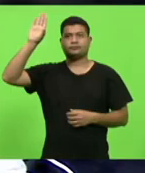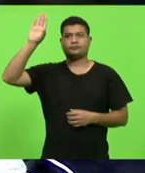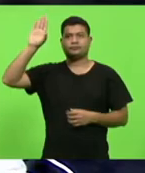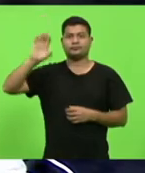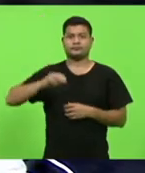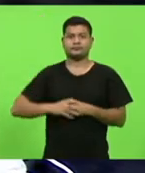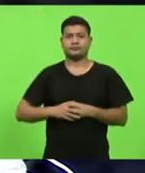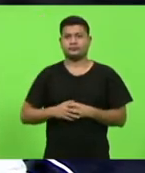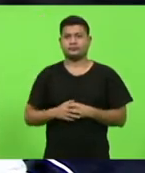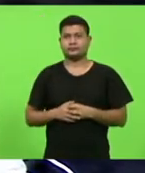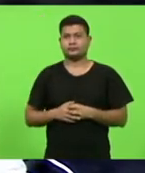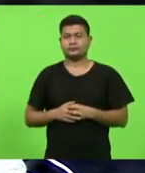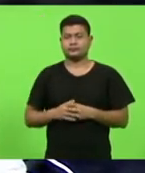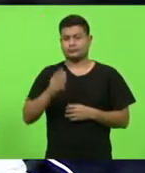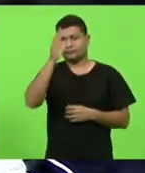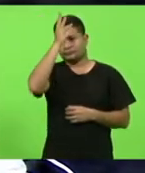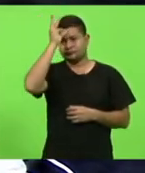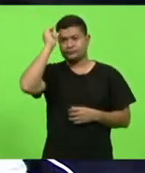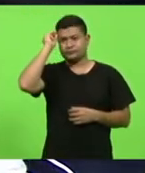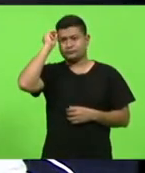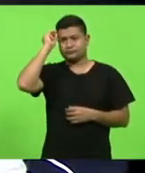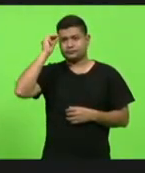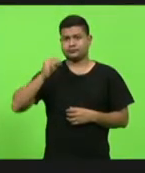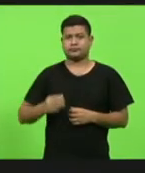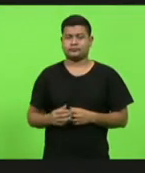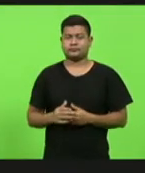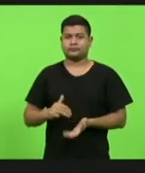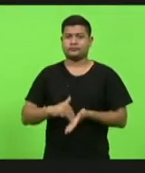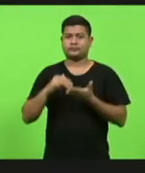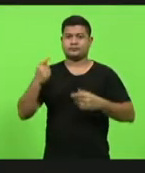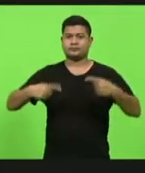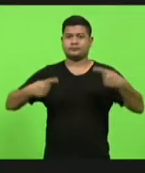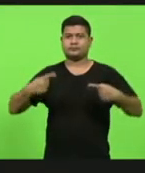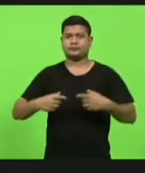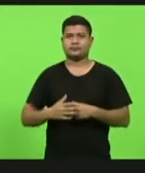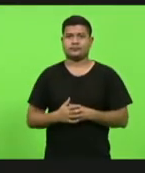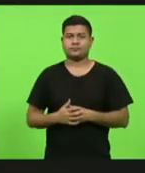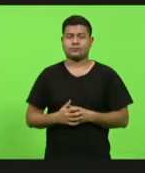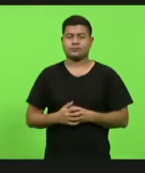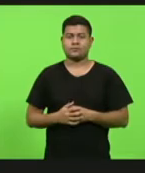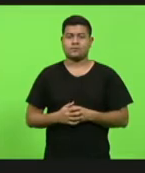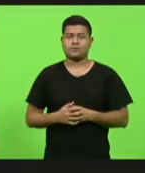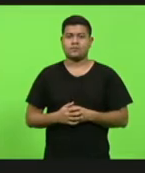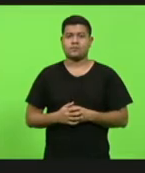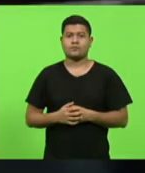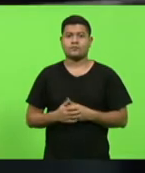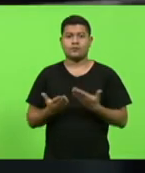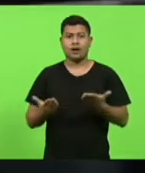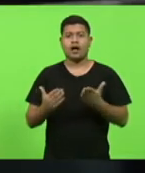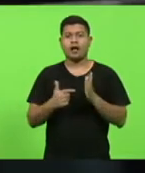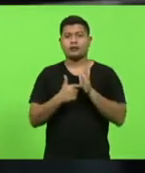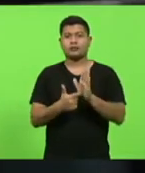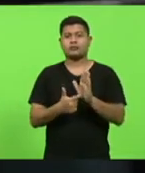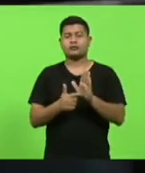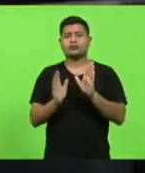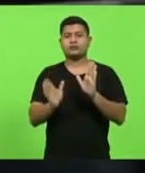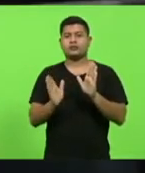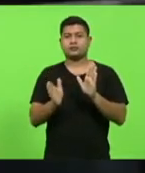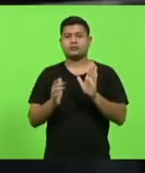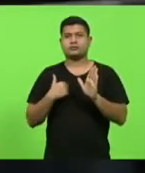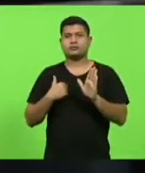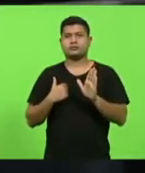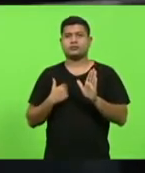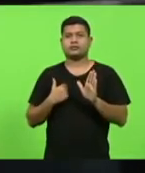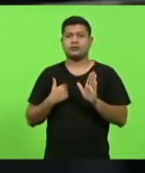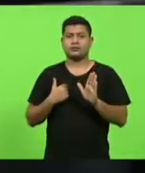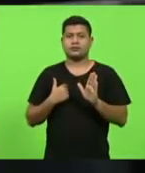Deputada Luciane. Deputada Luciane, para discutir a moção. Essa moção ela já foi apresentada há um tempo atrás e